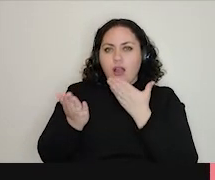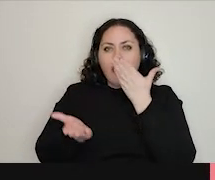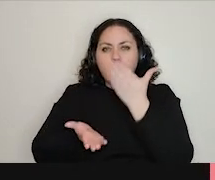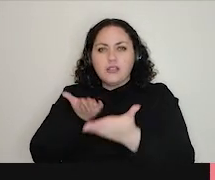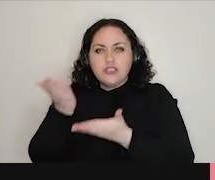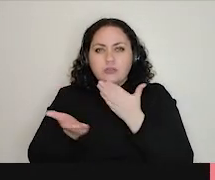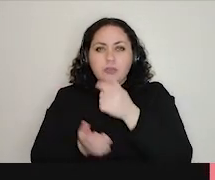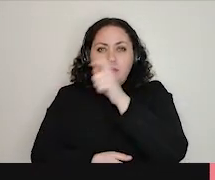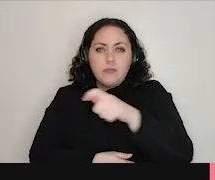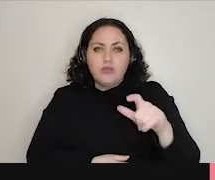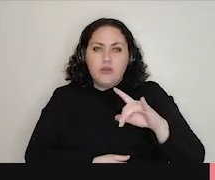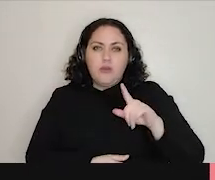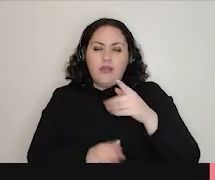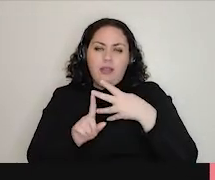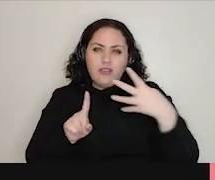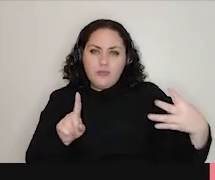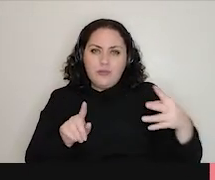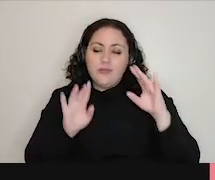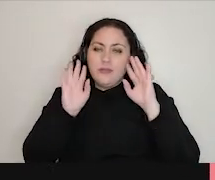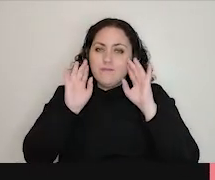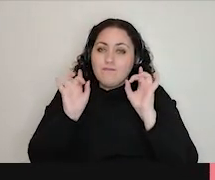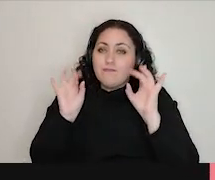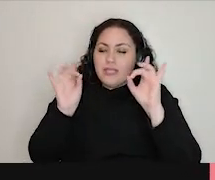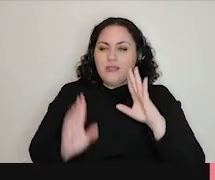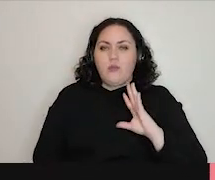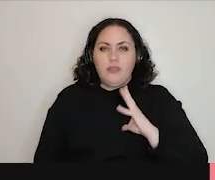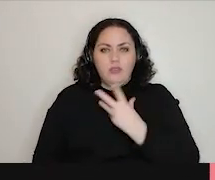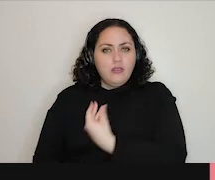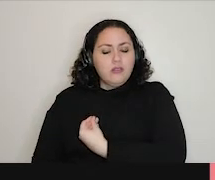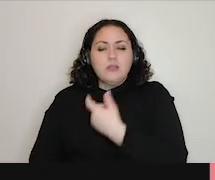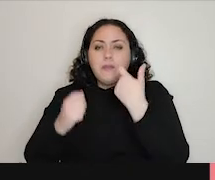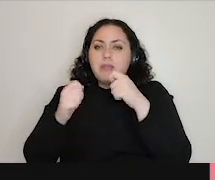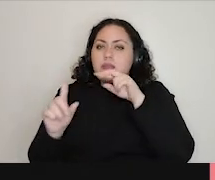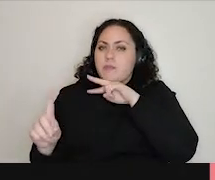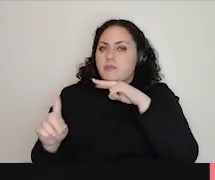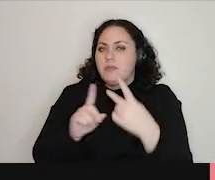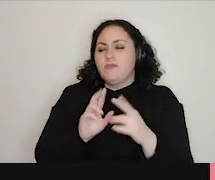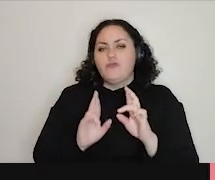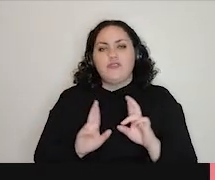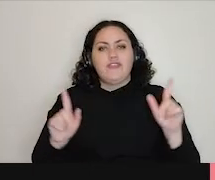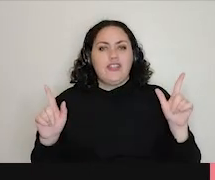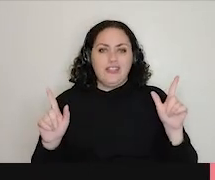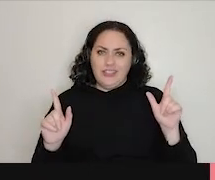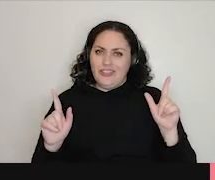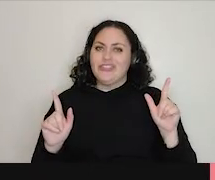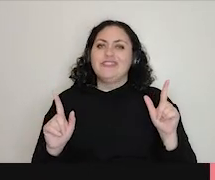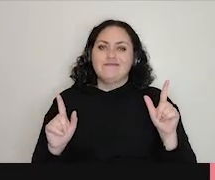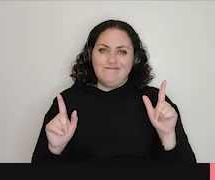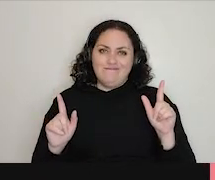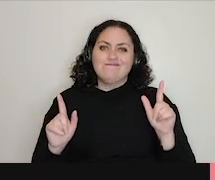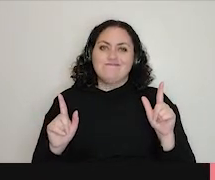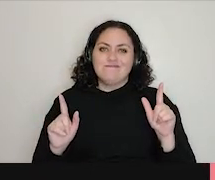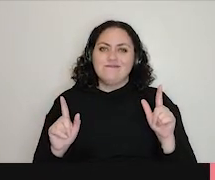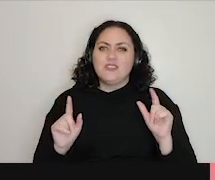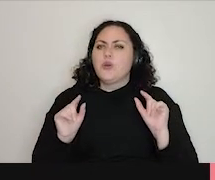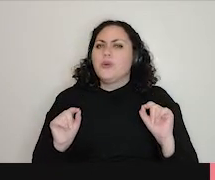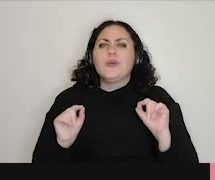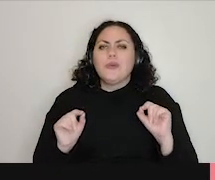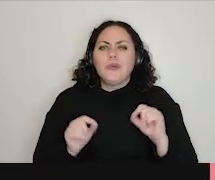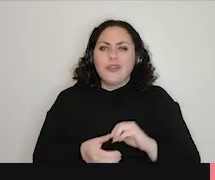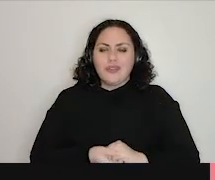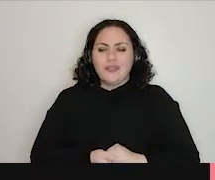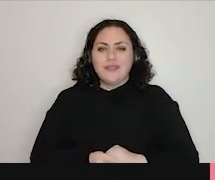para as pessoas trans, que a gente vai ter que sim ter um olhar diferenciado, né? Um olhar diferenciado no sentido de